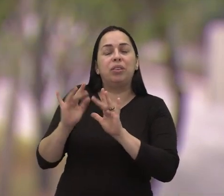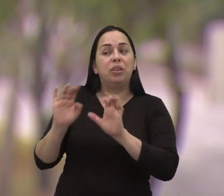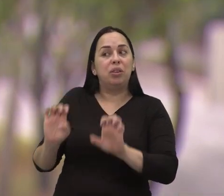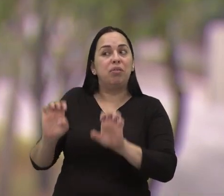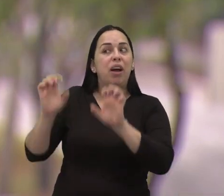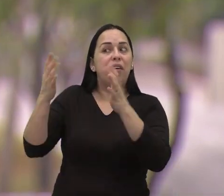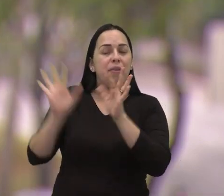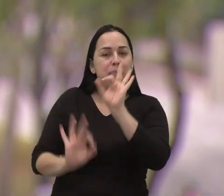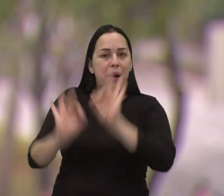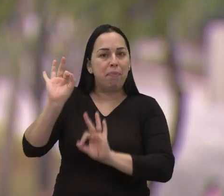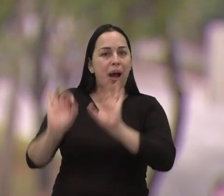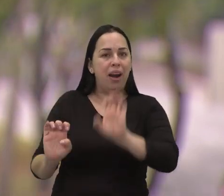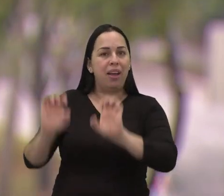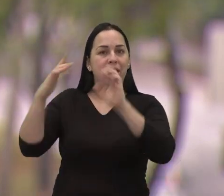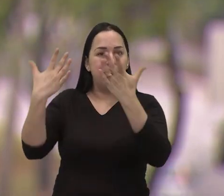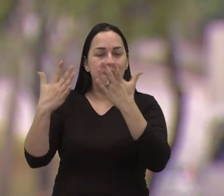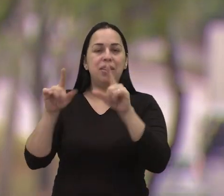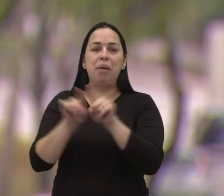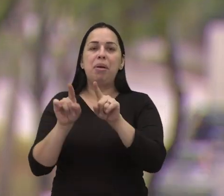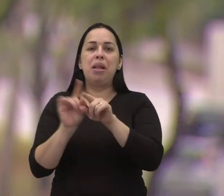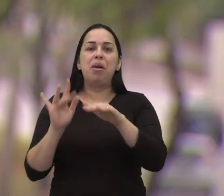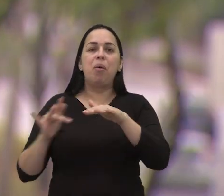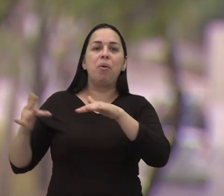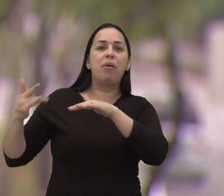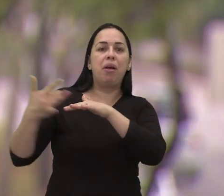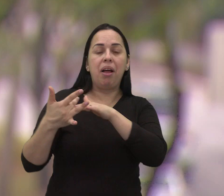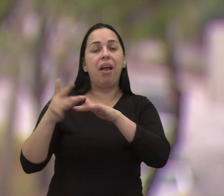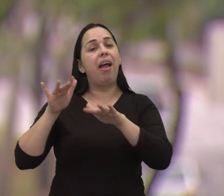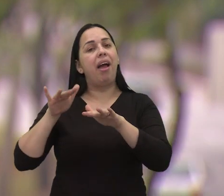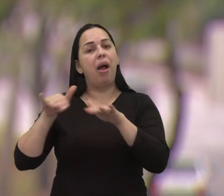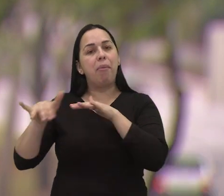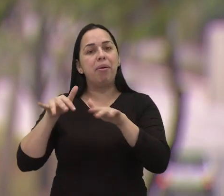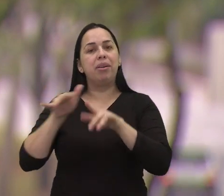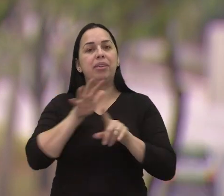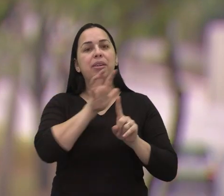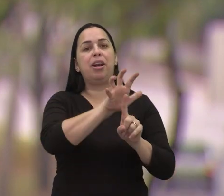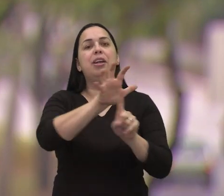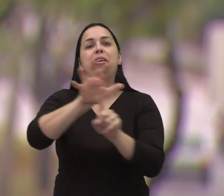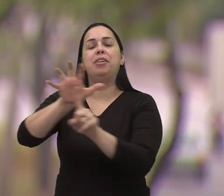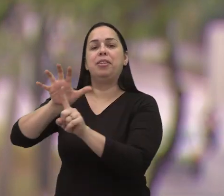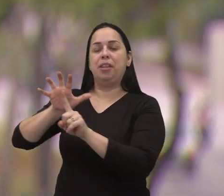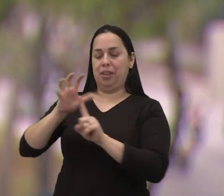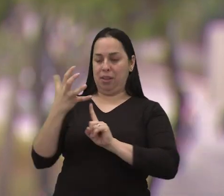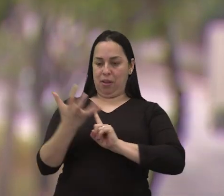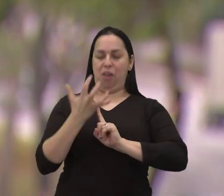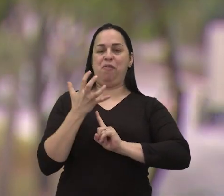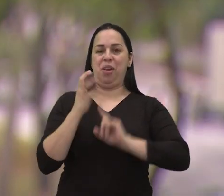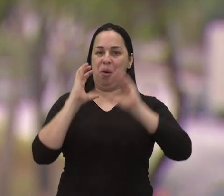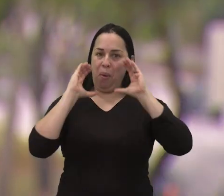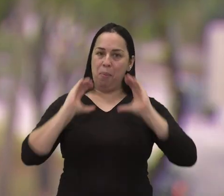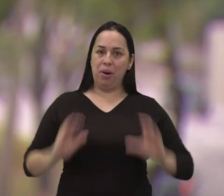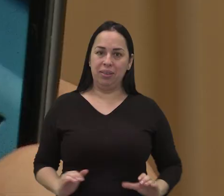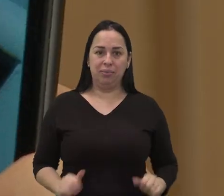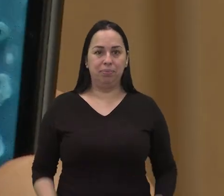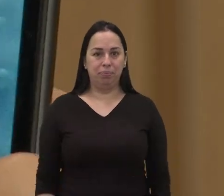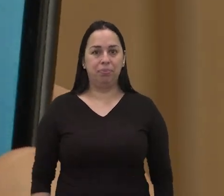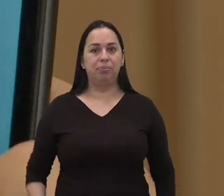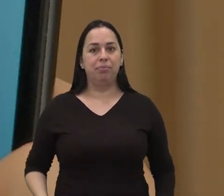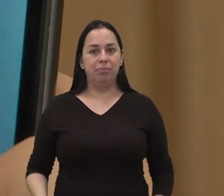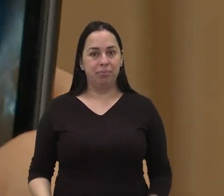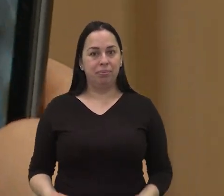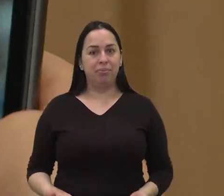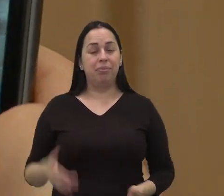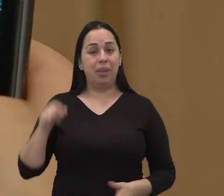de eventos e conteúdo nas redes sociais. Movimento que acaba influenciando o comportamento das pessoas. Com